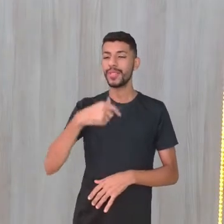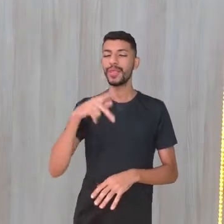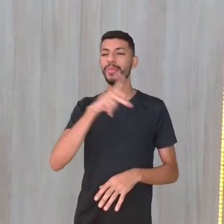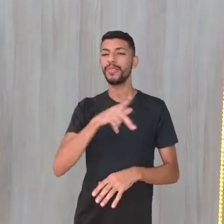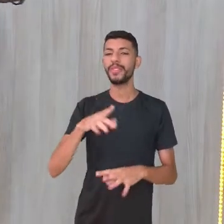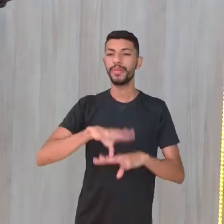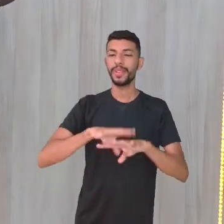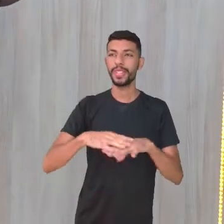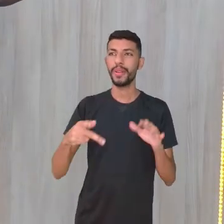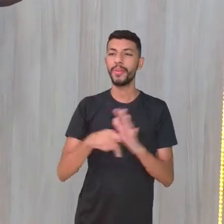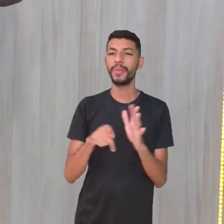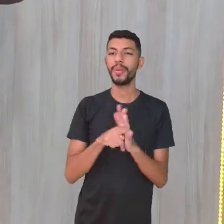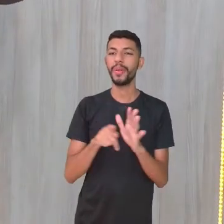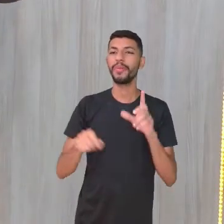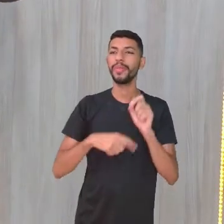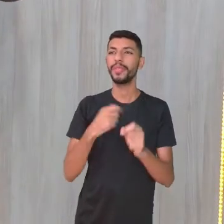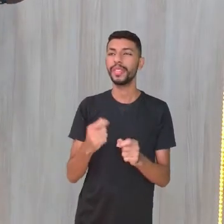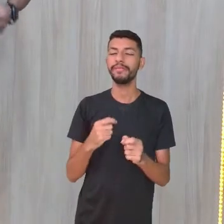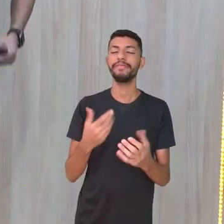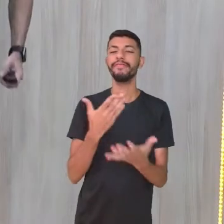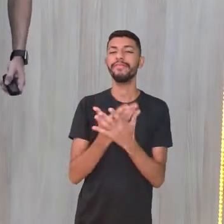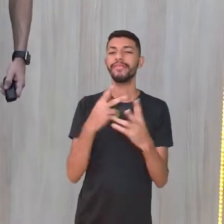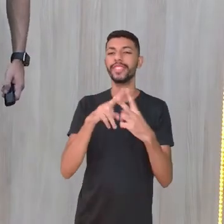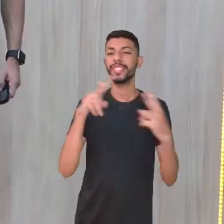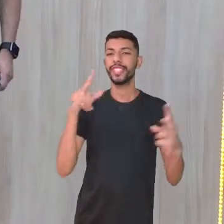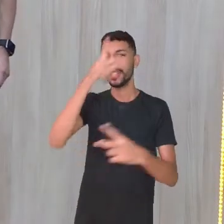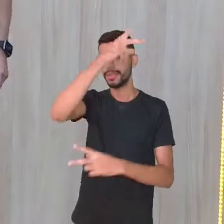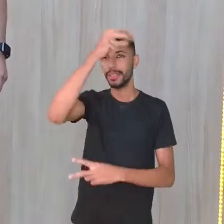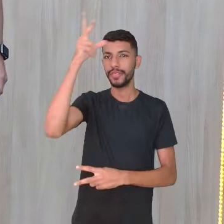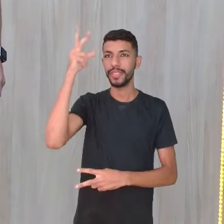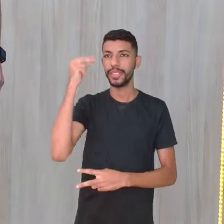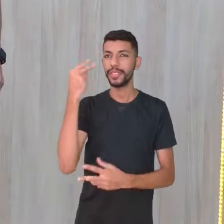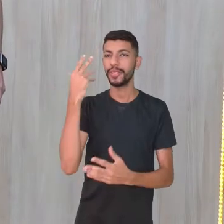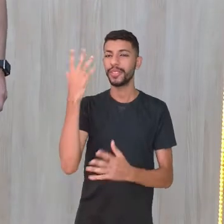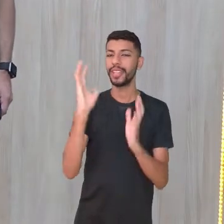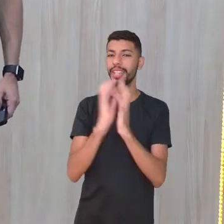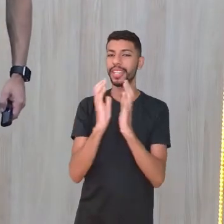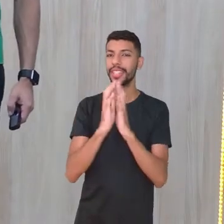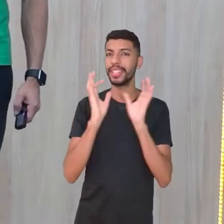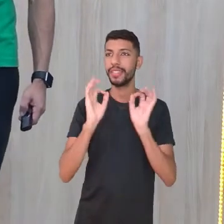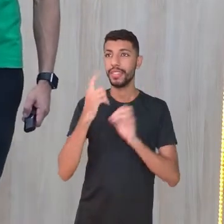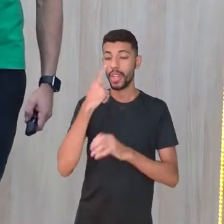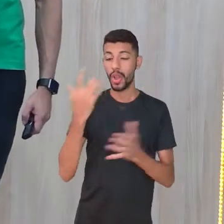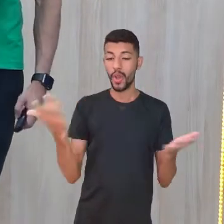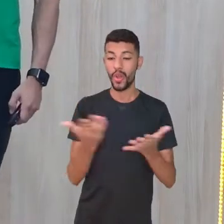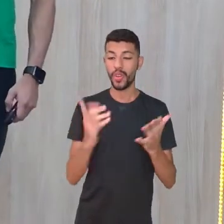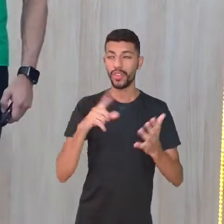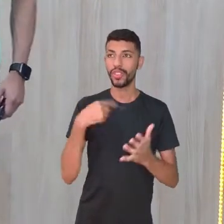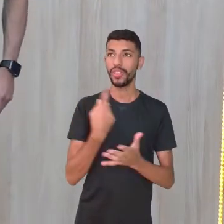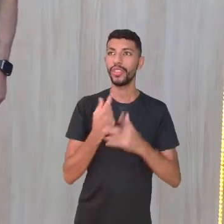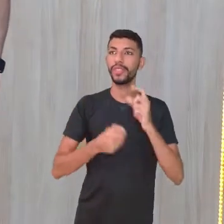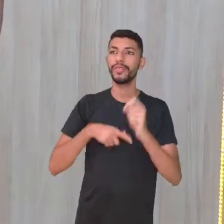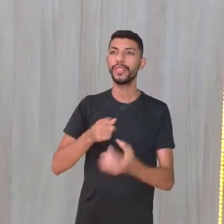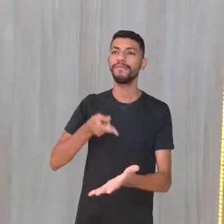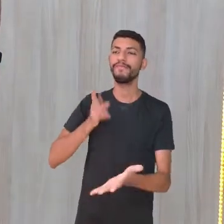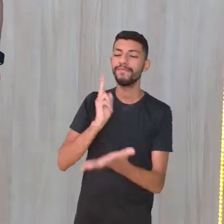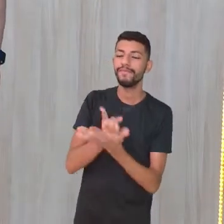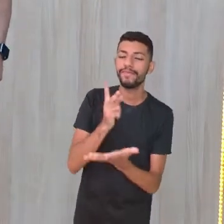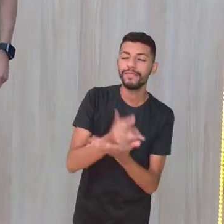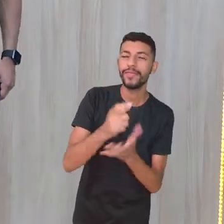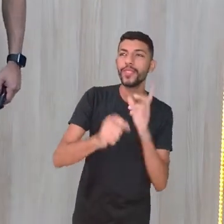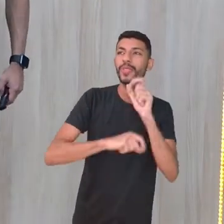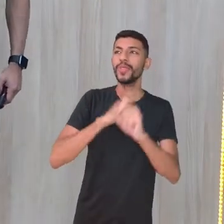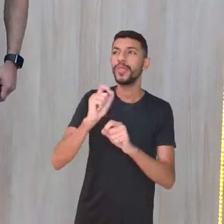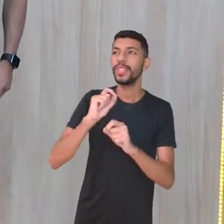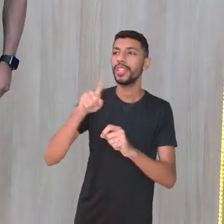aí para as aulas digitais da Prefeitura do Recife. Na aula de hoje a gente vai dar continuidade ao que